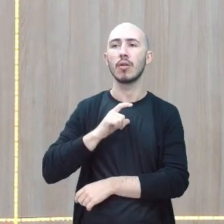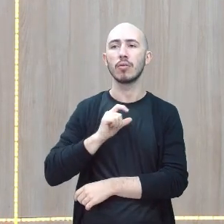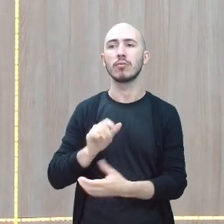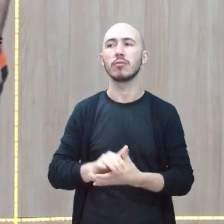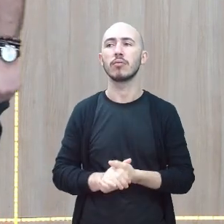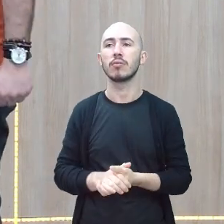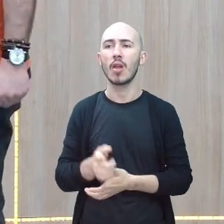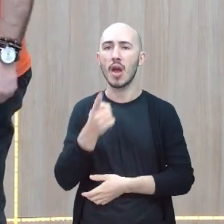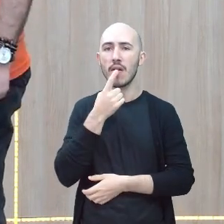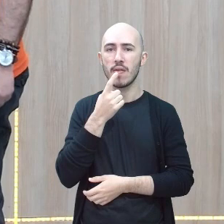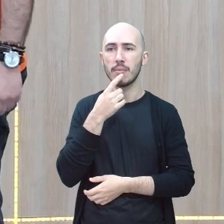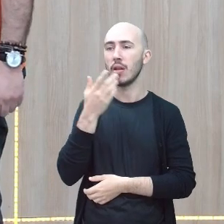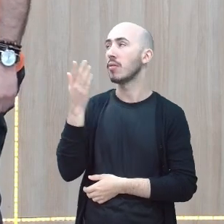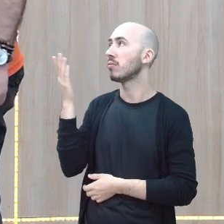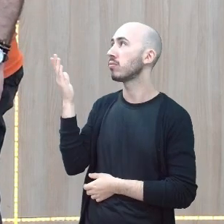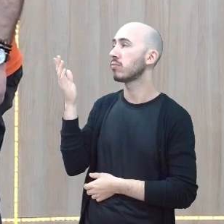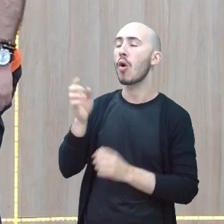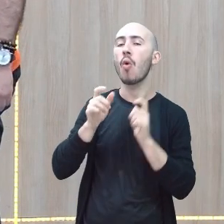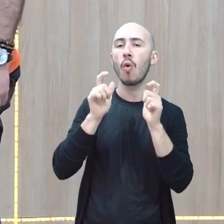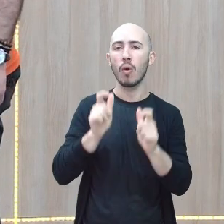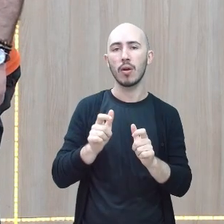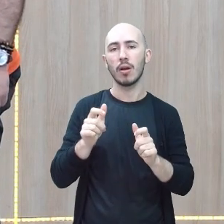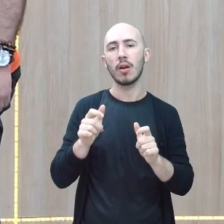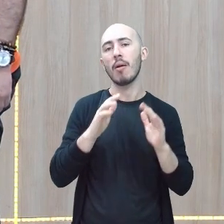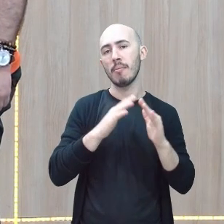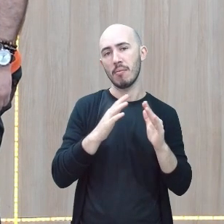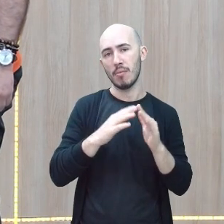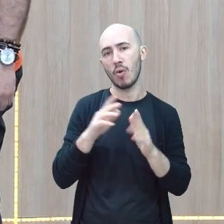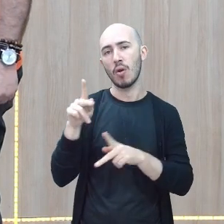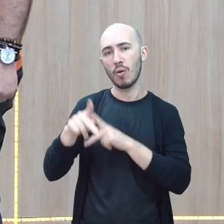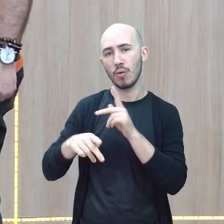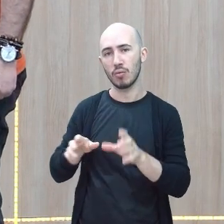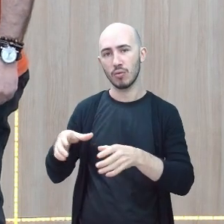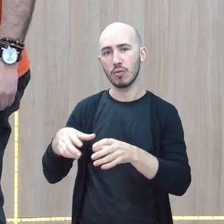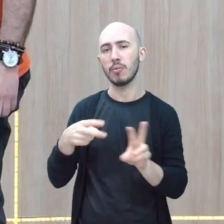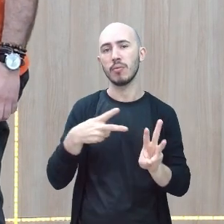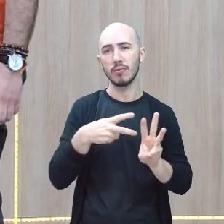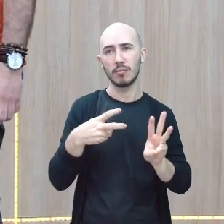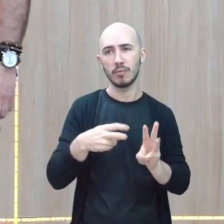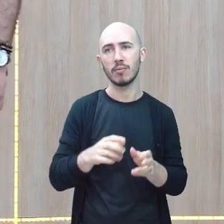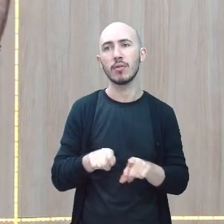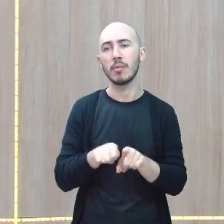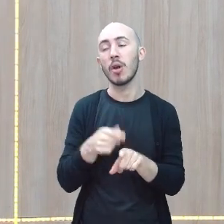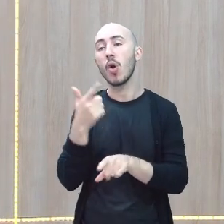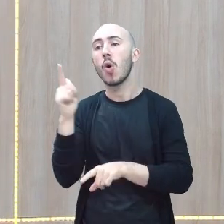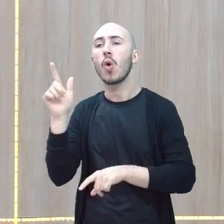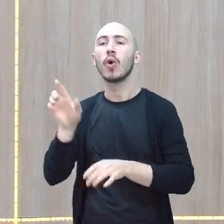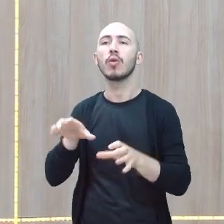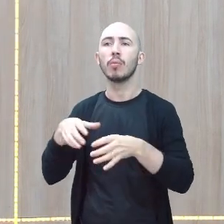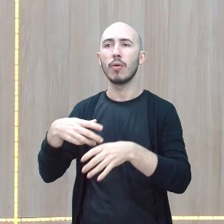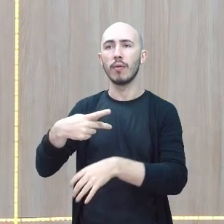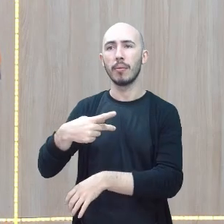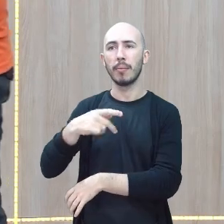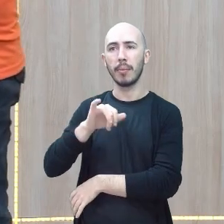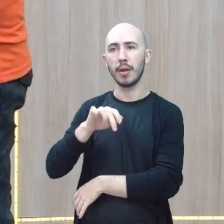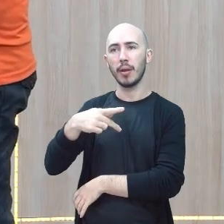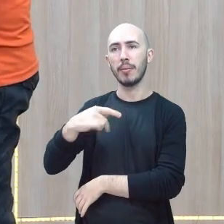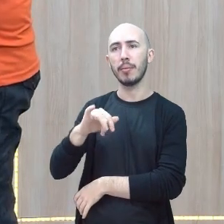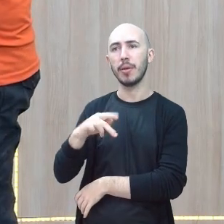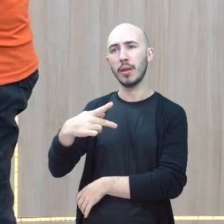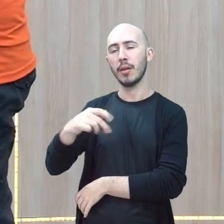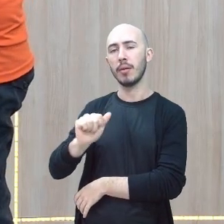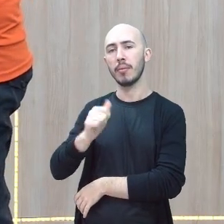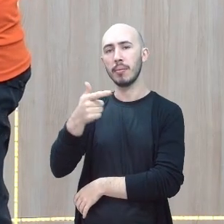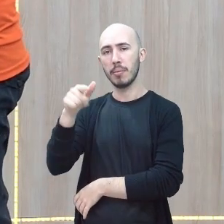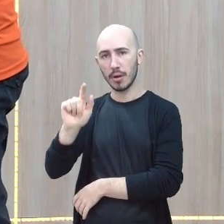daqui seria a localização desses povos, né. Nós temos um outro povo, por exemplo, o Pipipã, que constitui uma